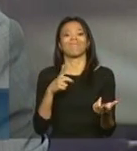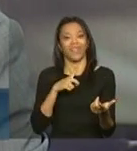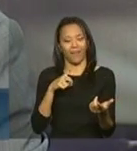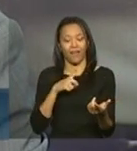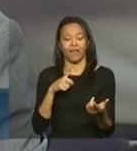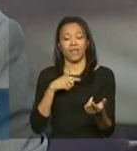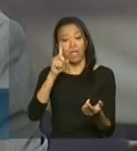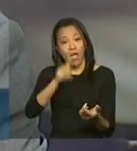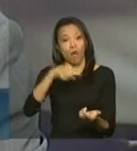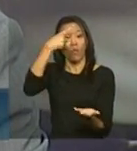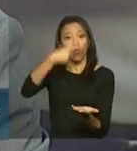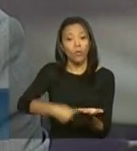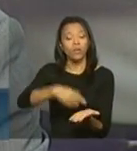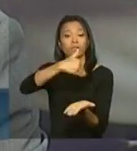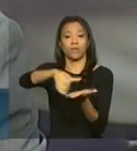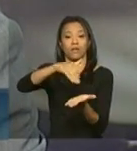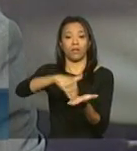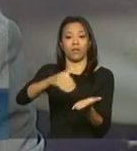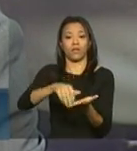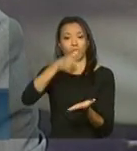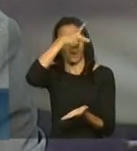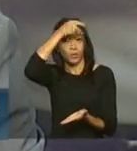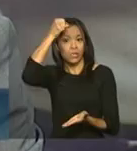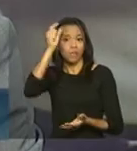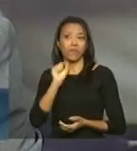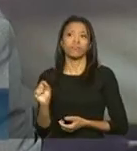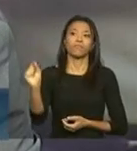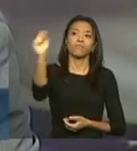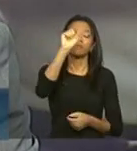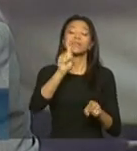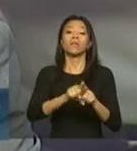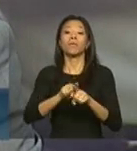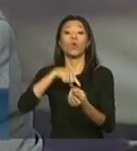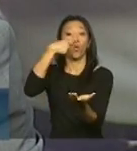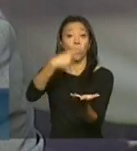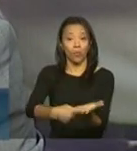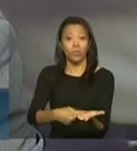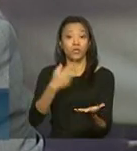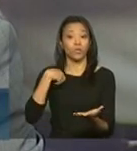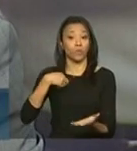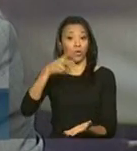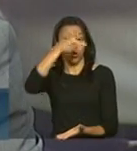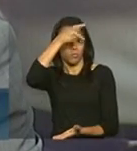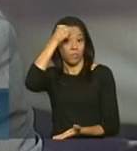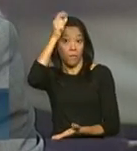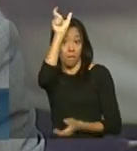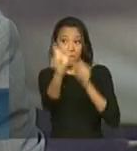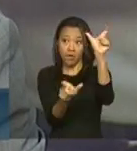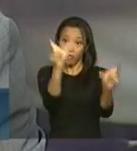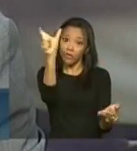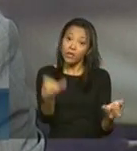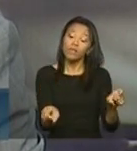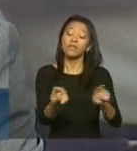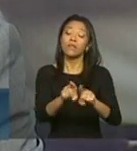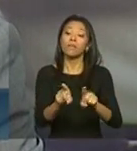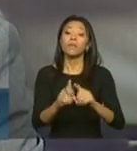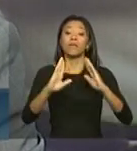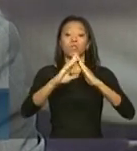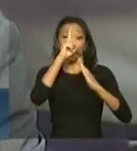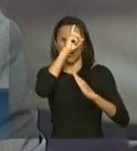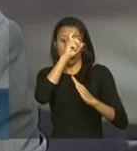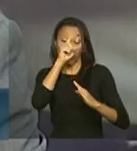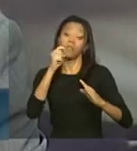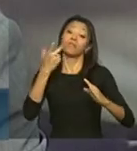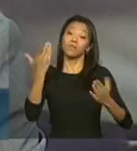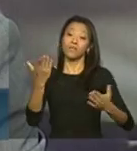das secretarias municipais, dos governos estaduais, dos prefeitos, a mobilização da sociedade, das entidades médicas, dos